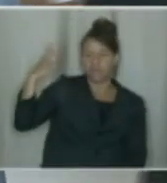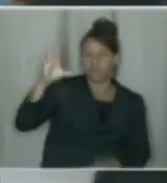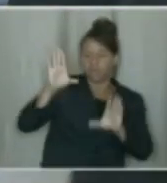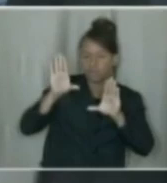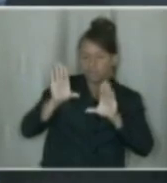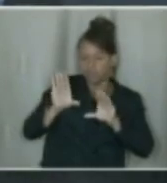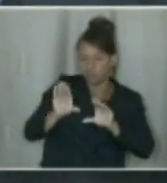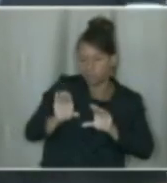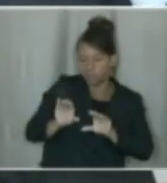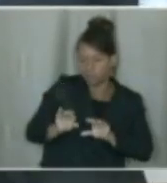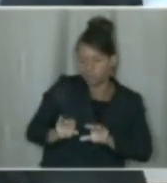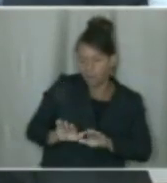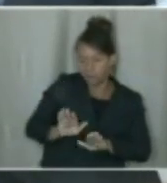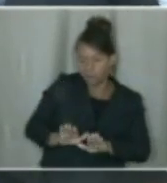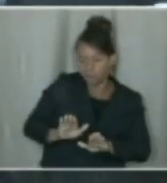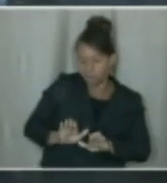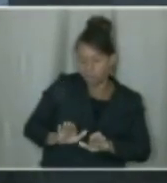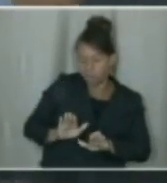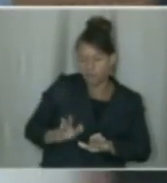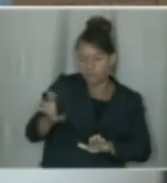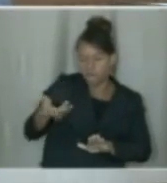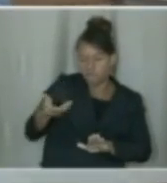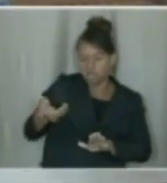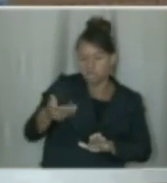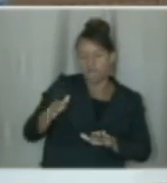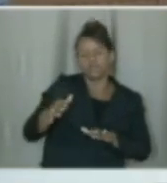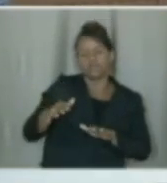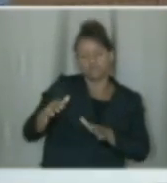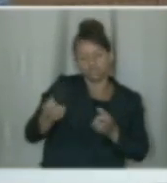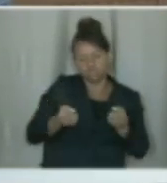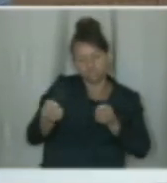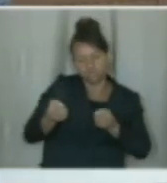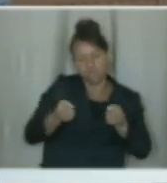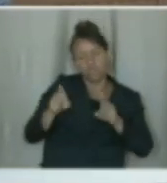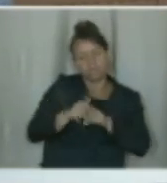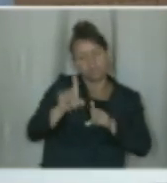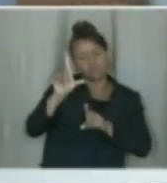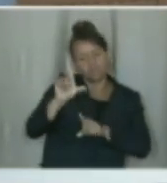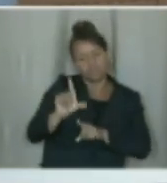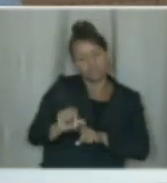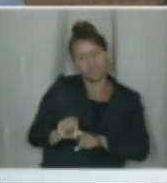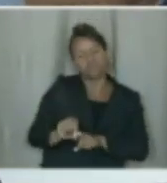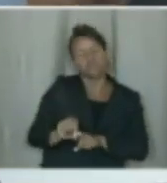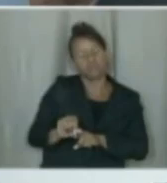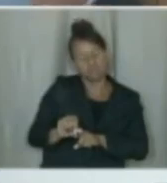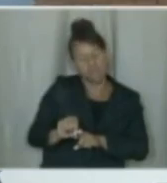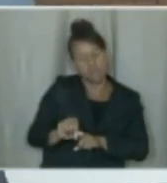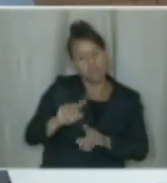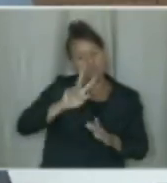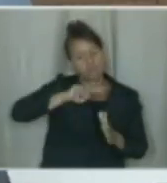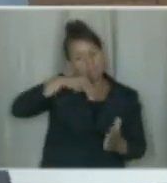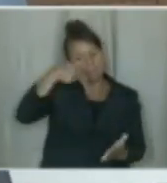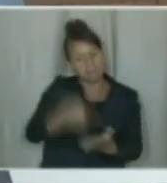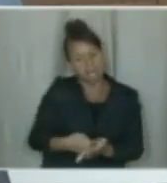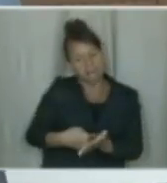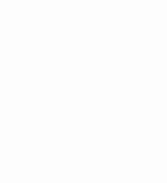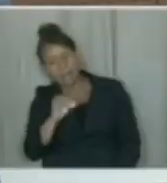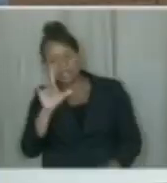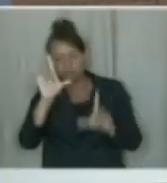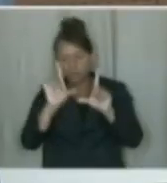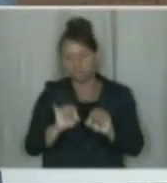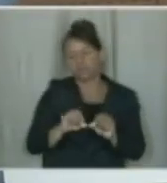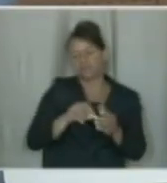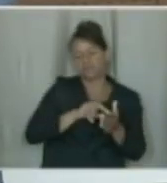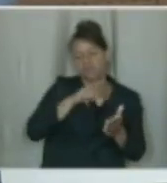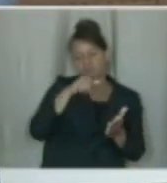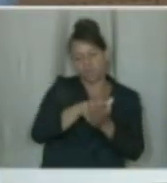diminua a velocidade das vias do veículo e que também diminua o risco de acidente naquela localidade.